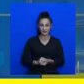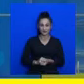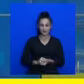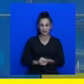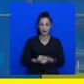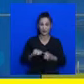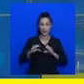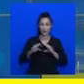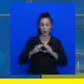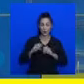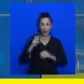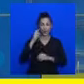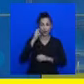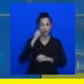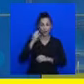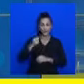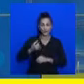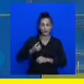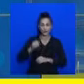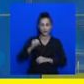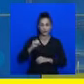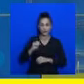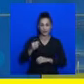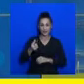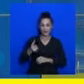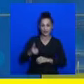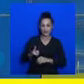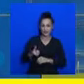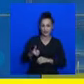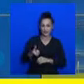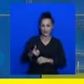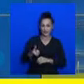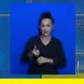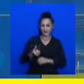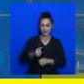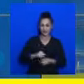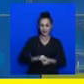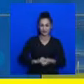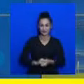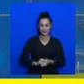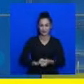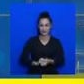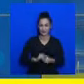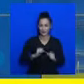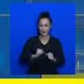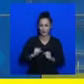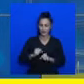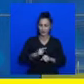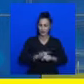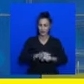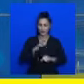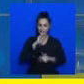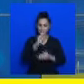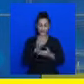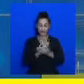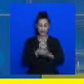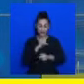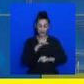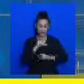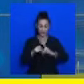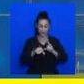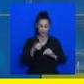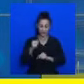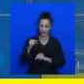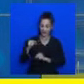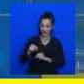Sexta bola rosa número 06 com sinal diferencial na sua base. E pode ser agora, acredite daí que a gente